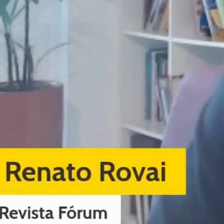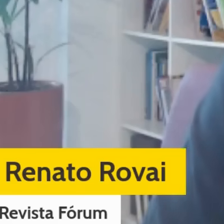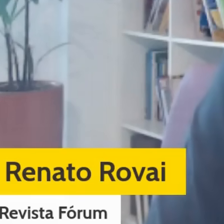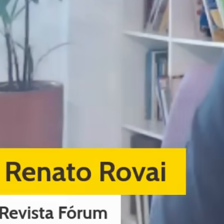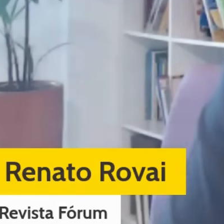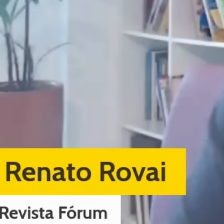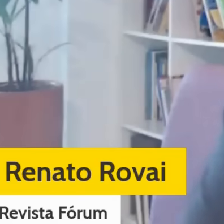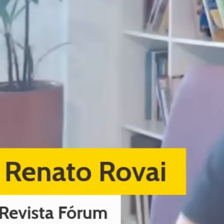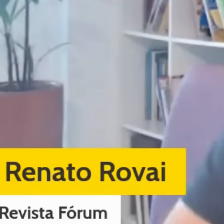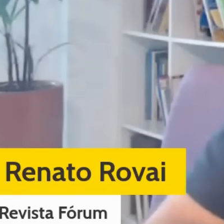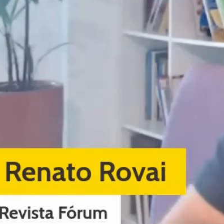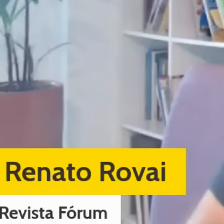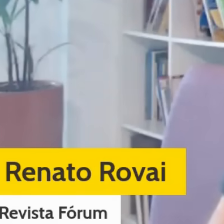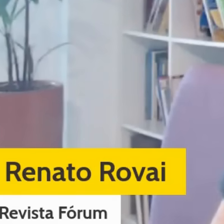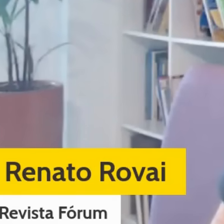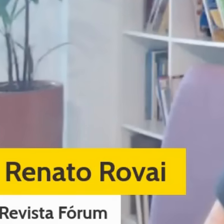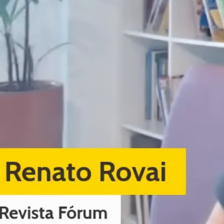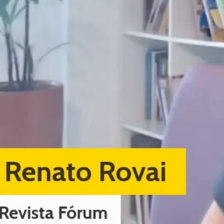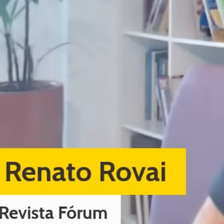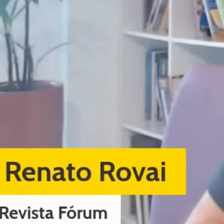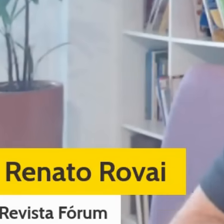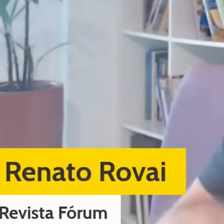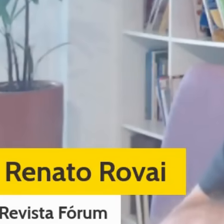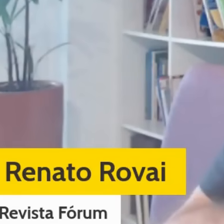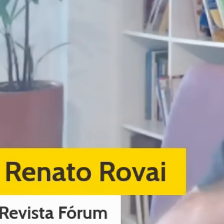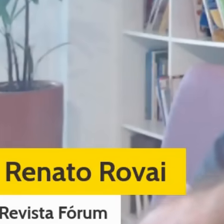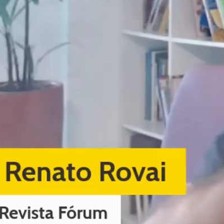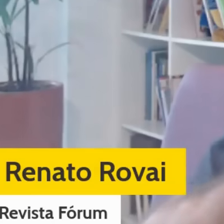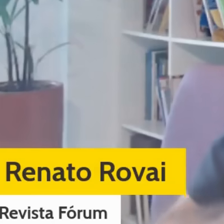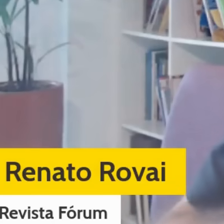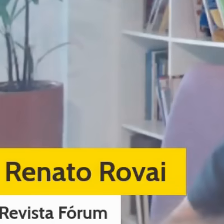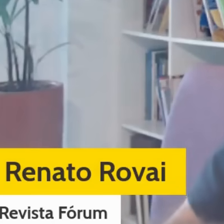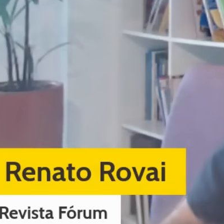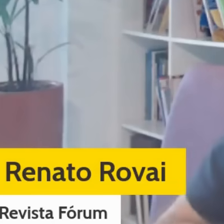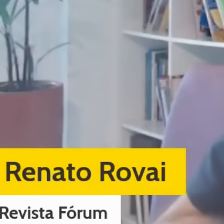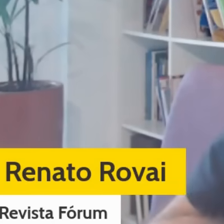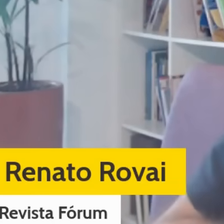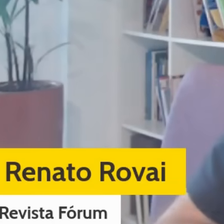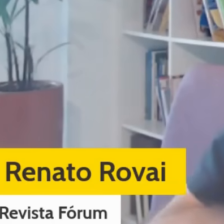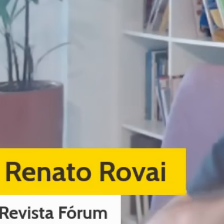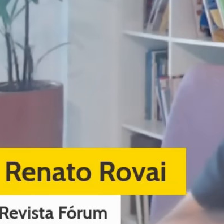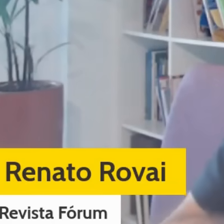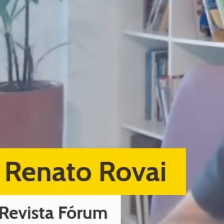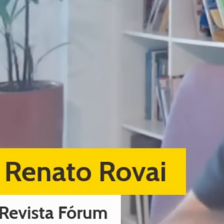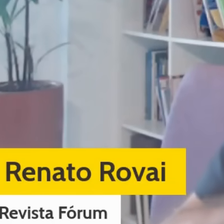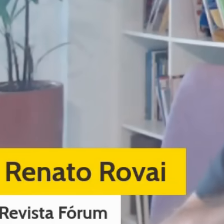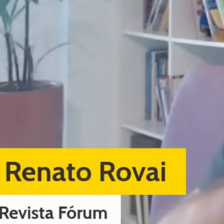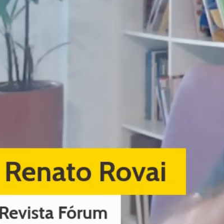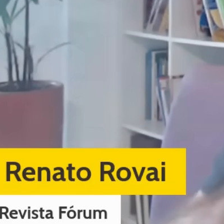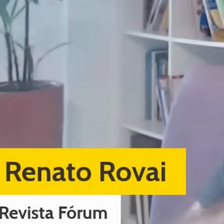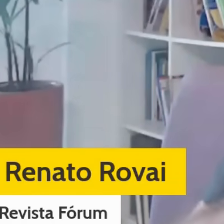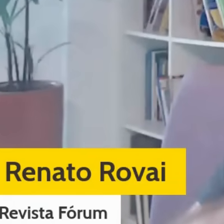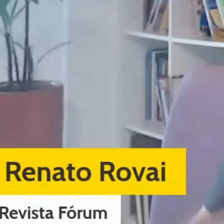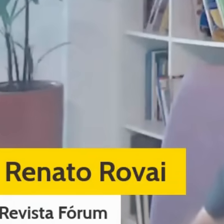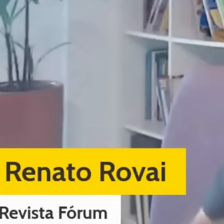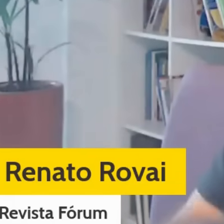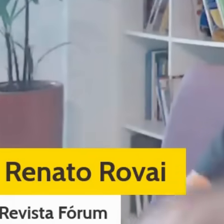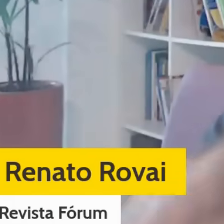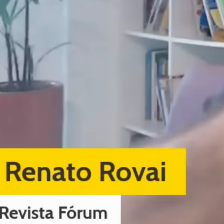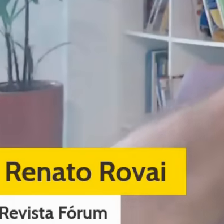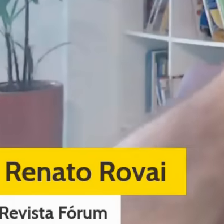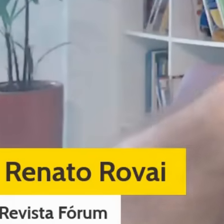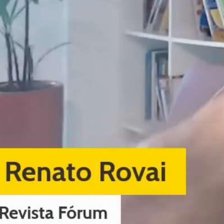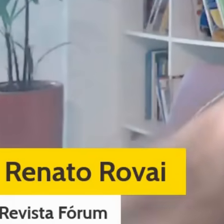Olá, queridas, queridos e queridos, 2023 foi um ano quente. O ano começou no dia 1º de